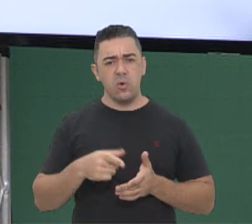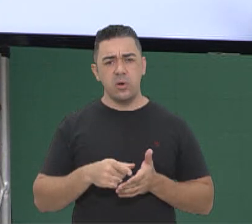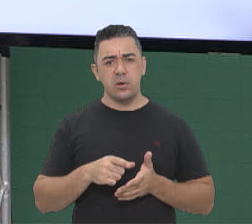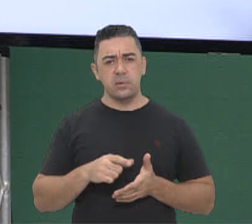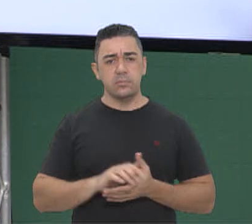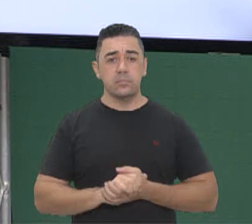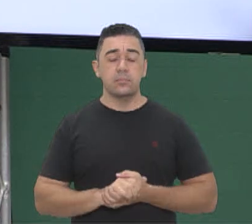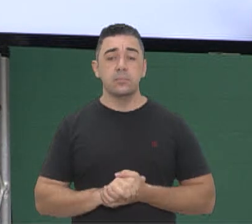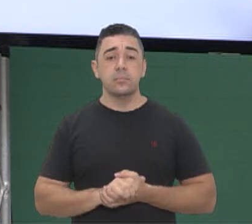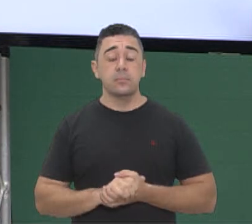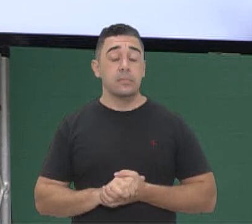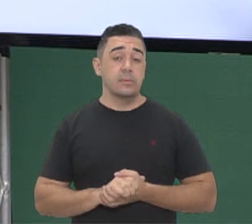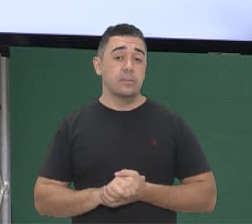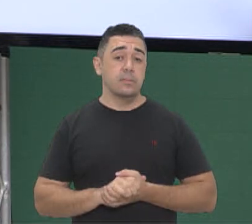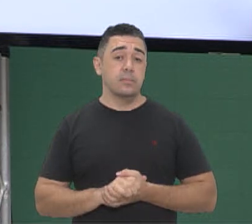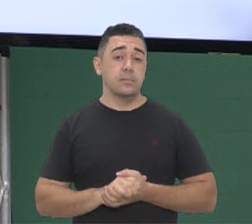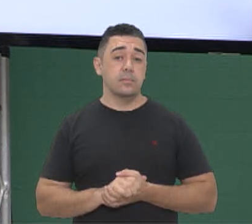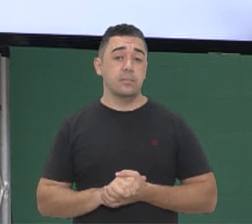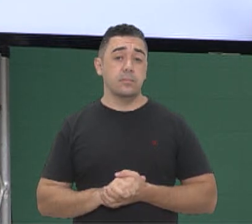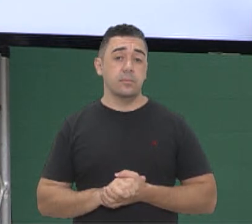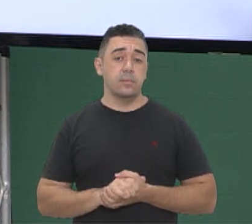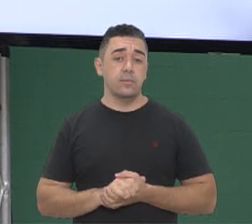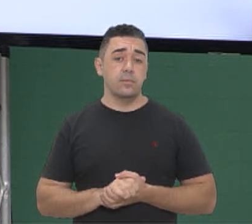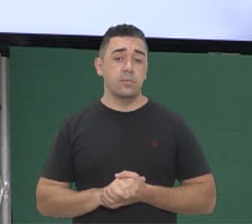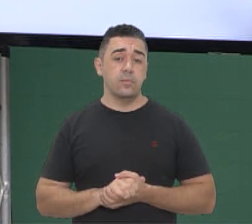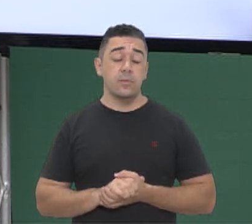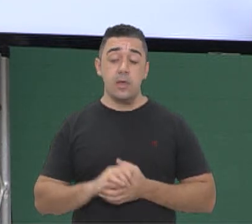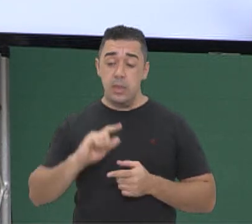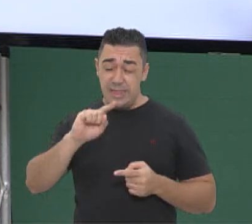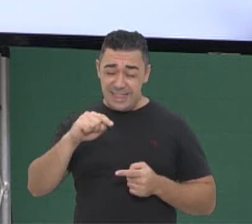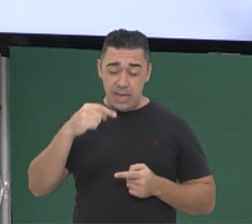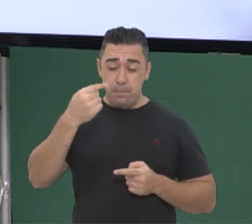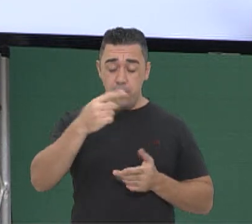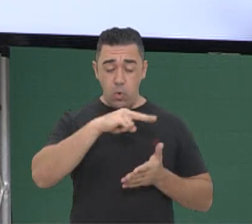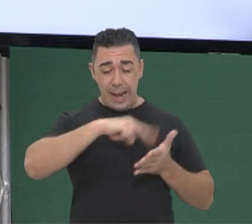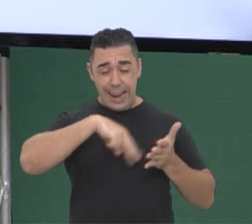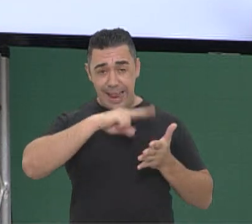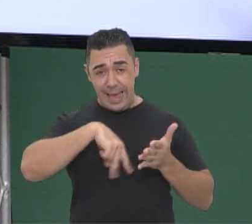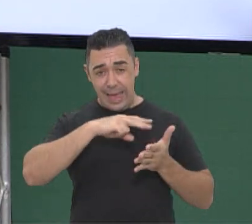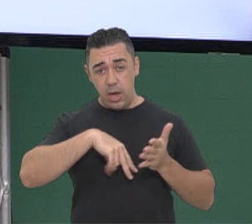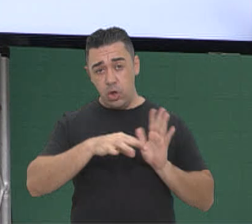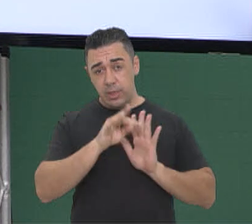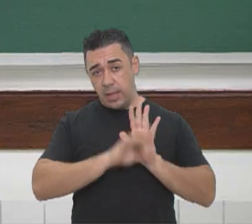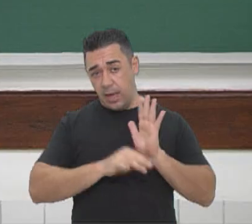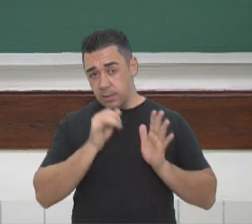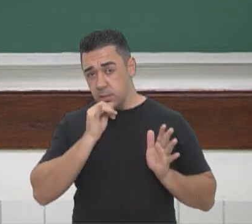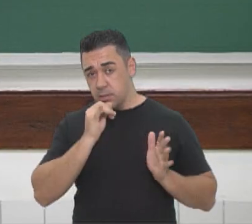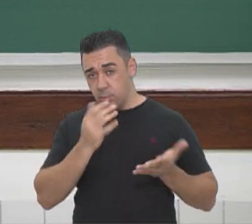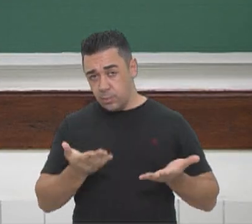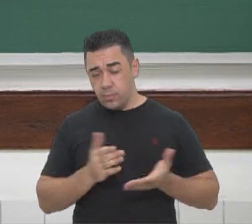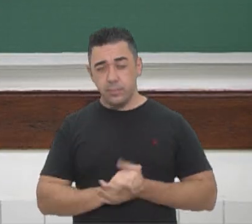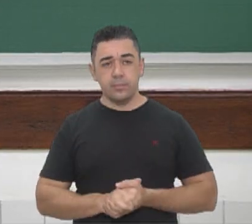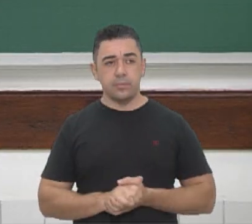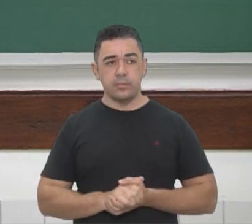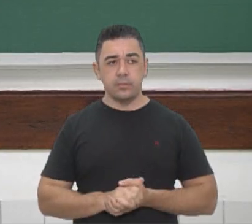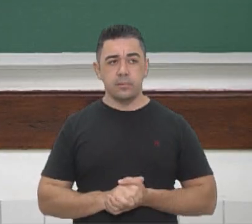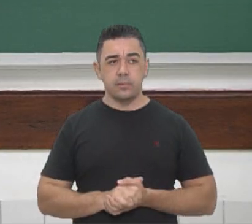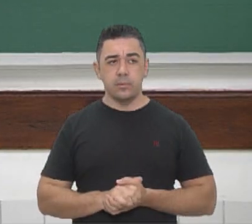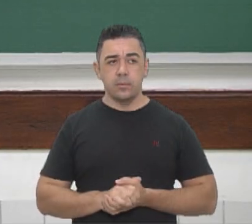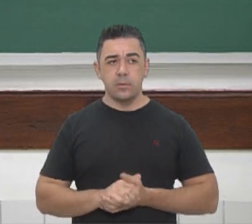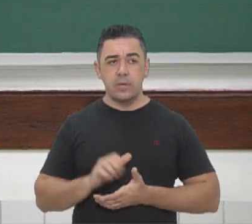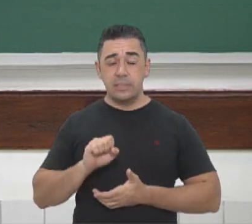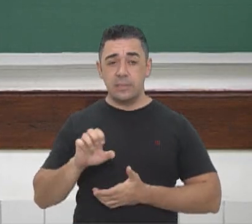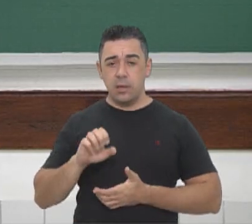além de. Tras ler o texto, após ler o texto. Olha um exemplo. Se ubica, do